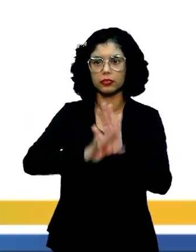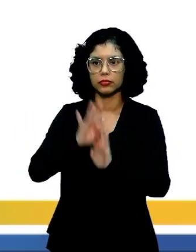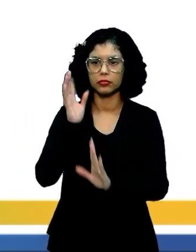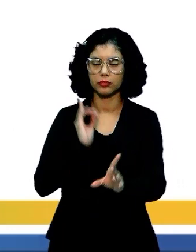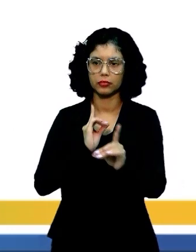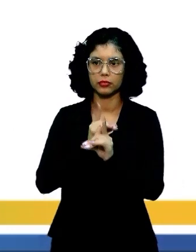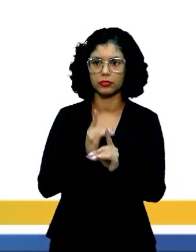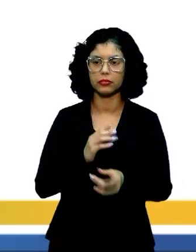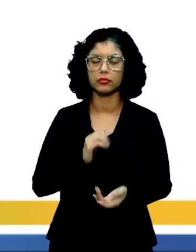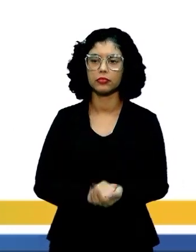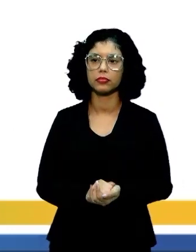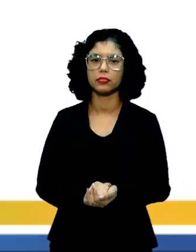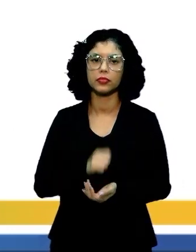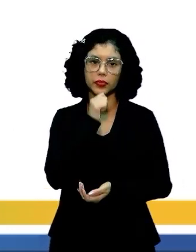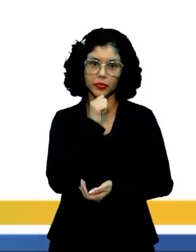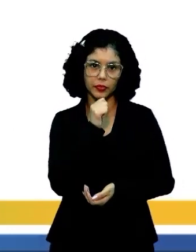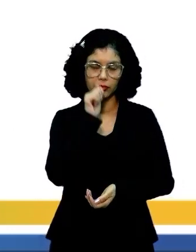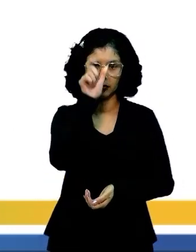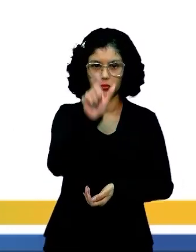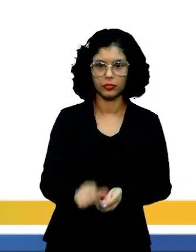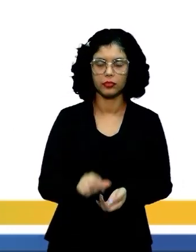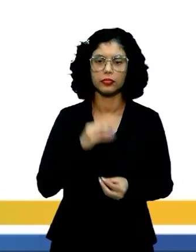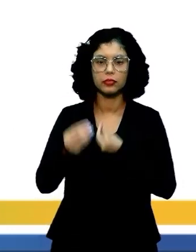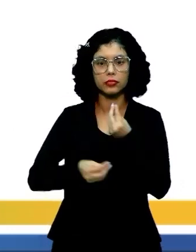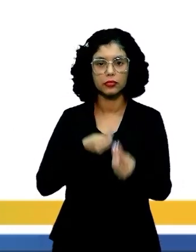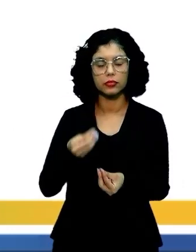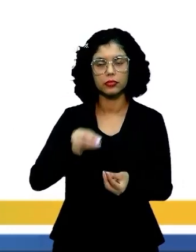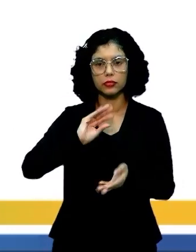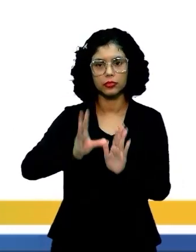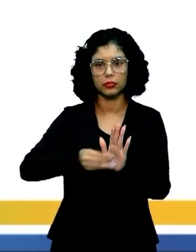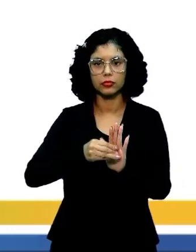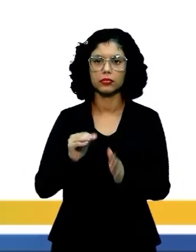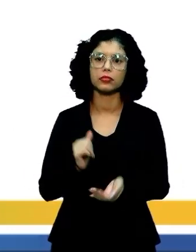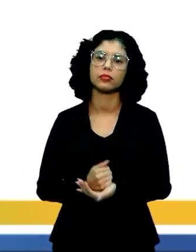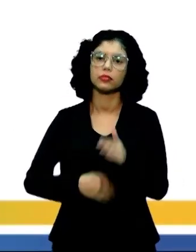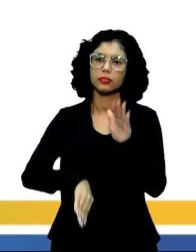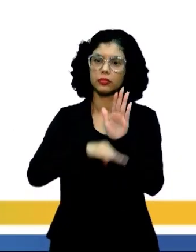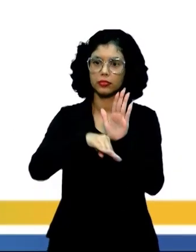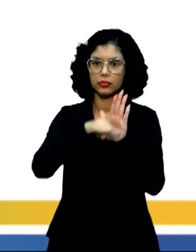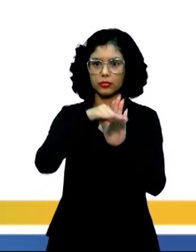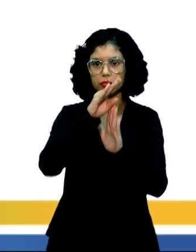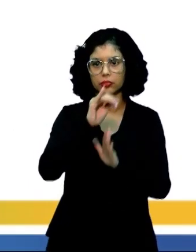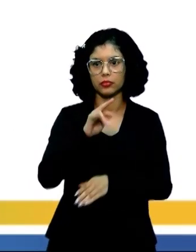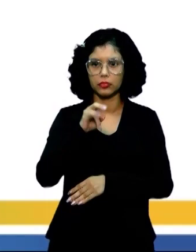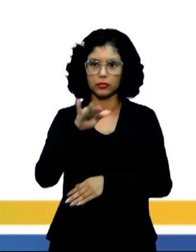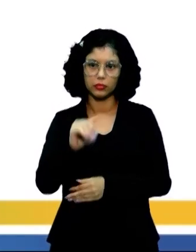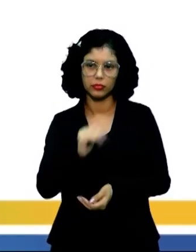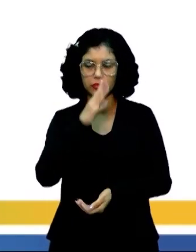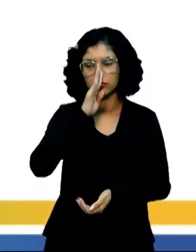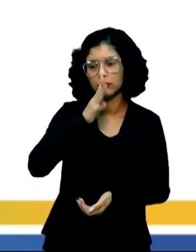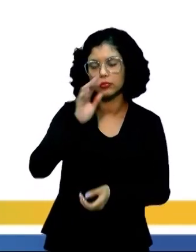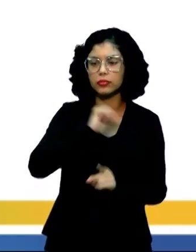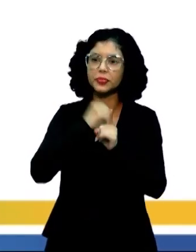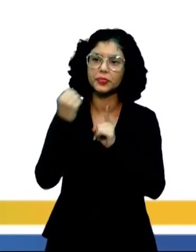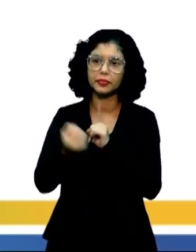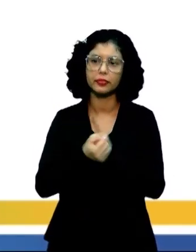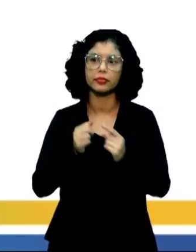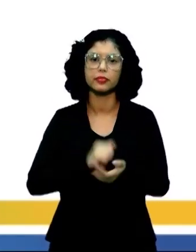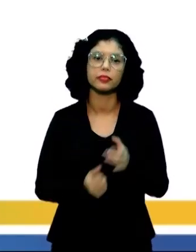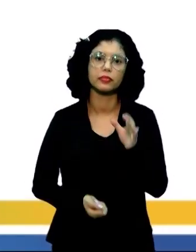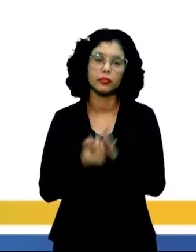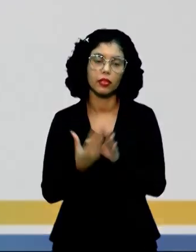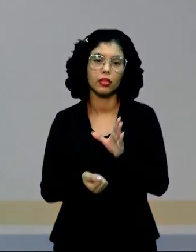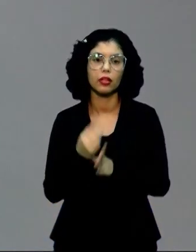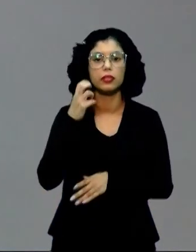textos e descobrindo na tessitura dos personagens como aplicar uma camada de ironia e crítica